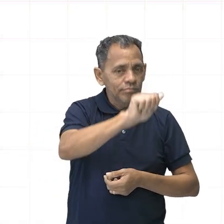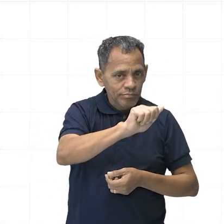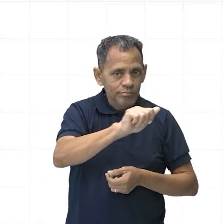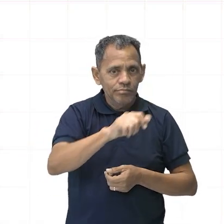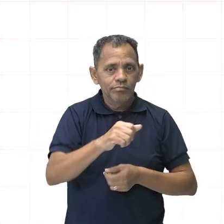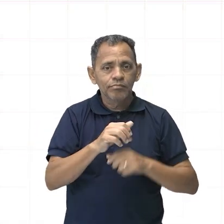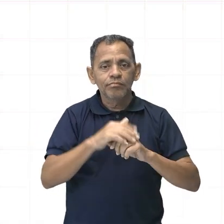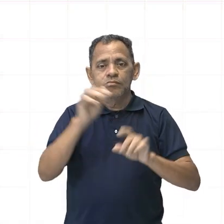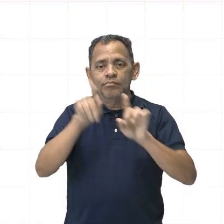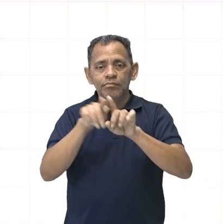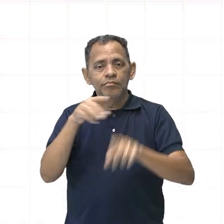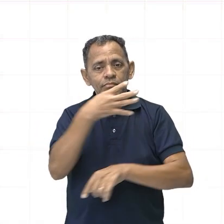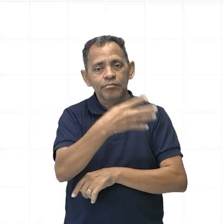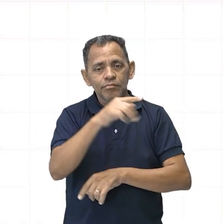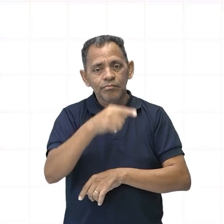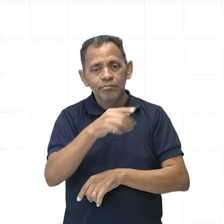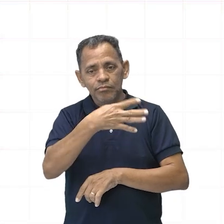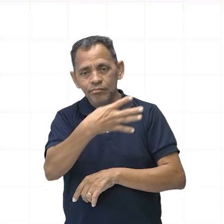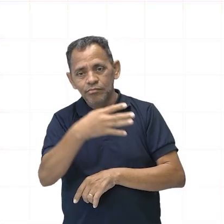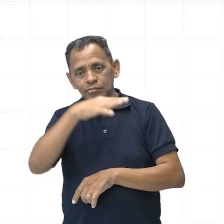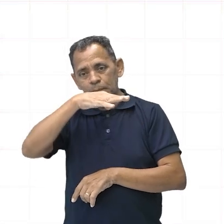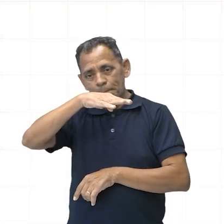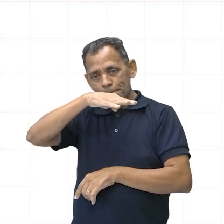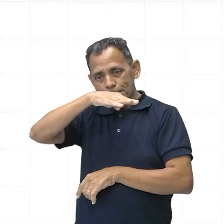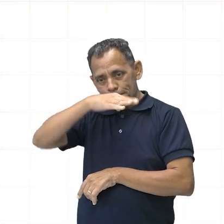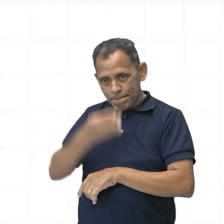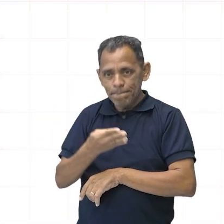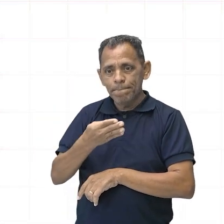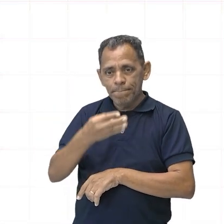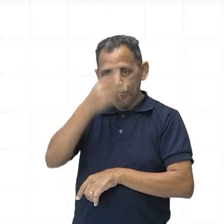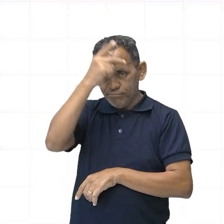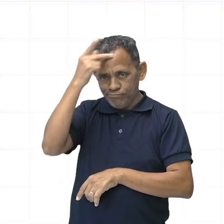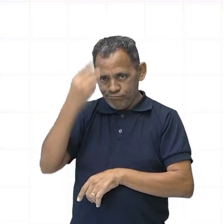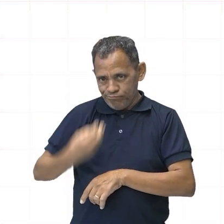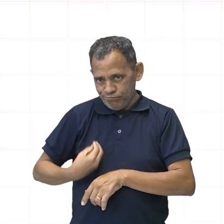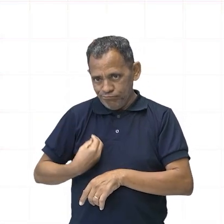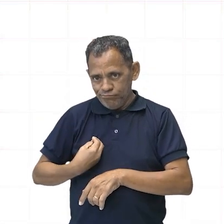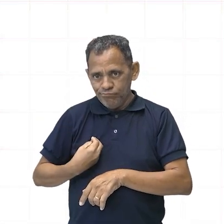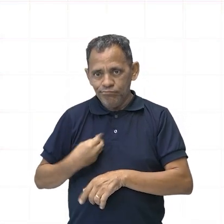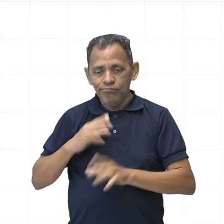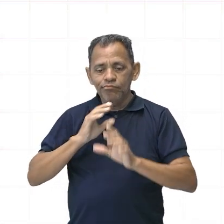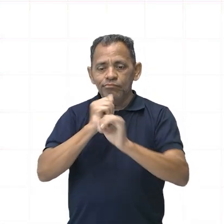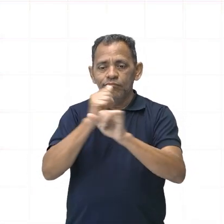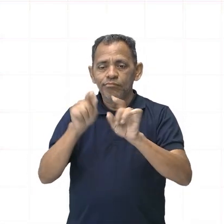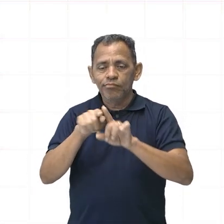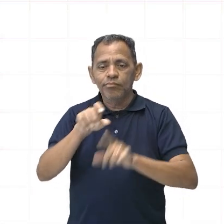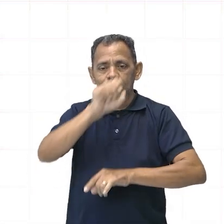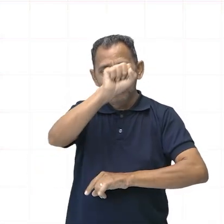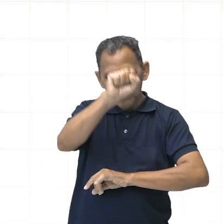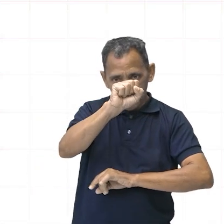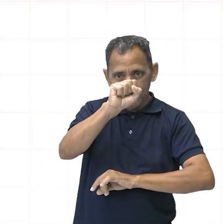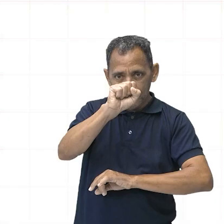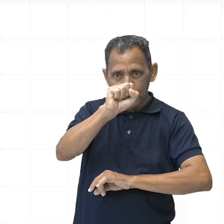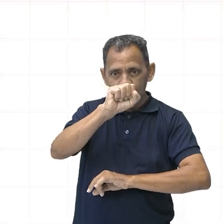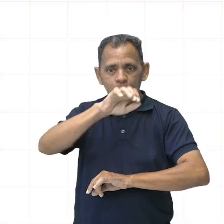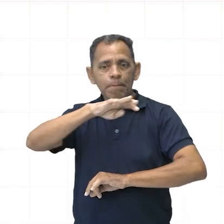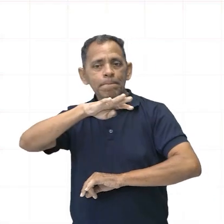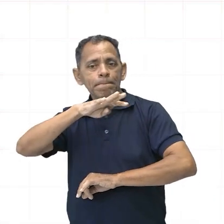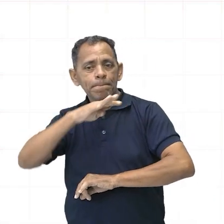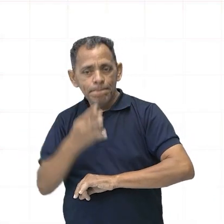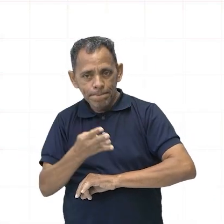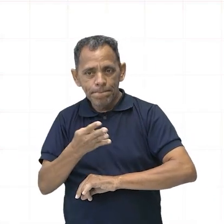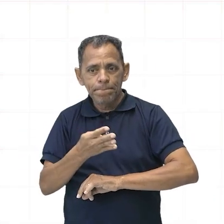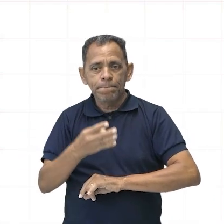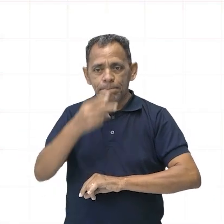de 4,4 bilhões de pessoas. No total, somos 8 bilhões de habitantes no planeta.